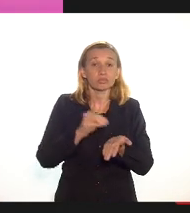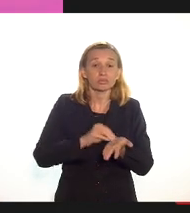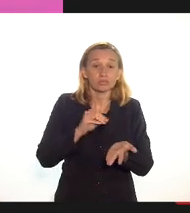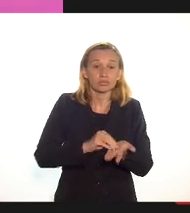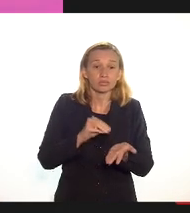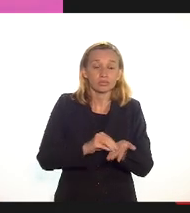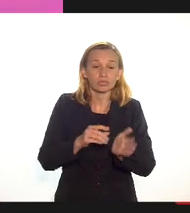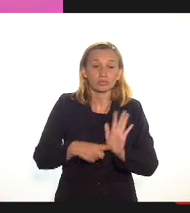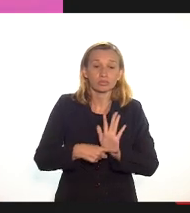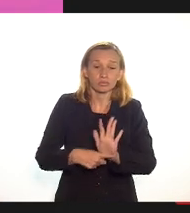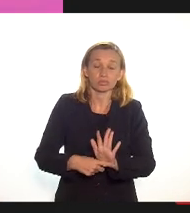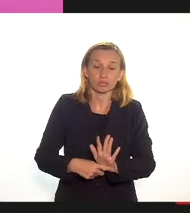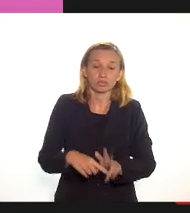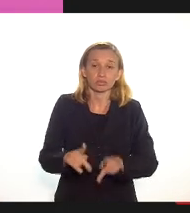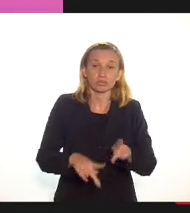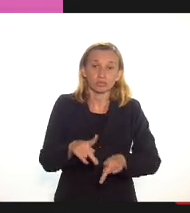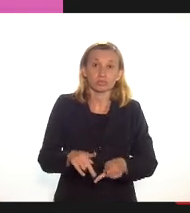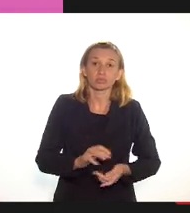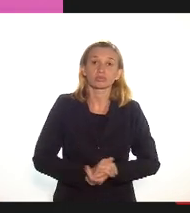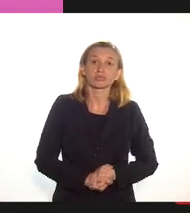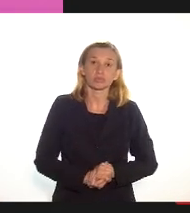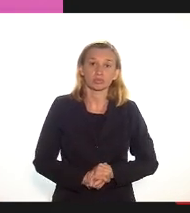de atendimento da população.